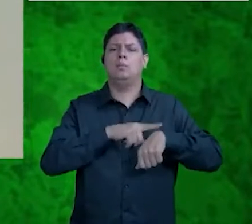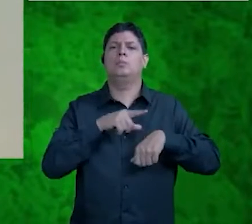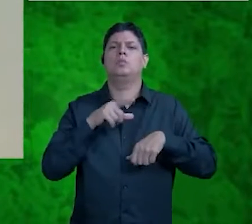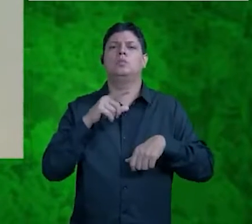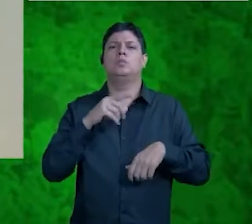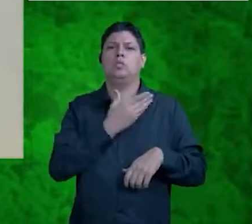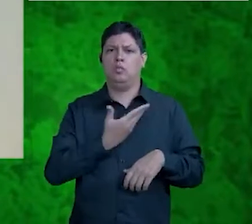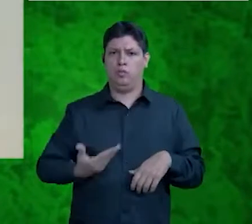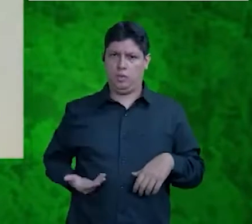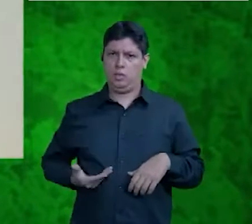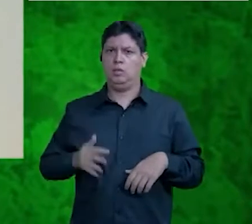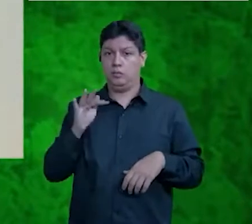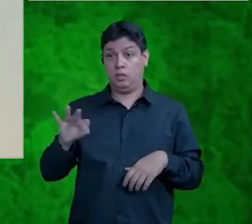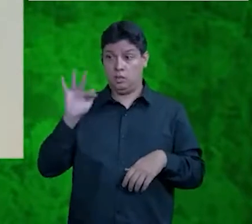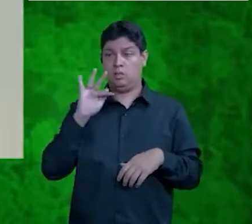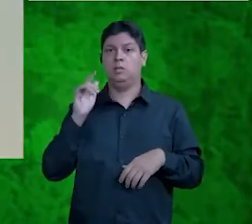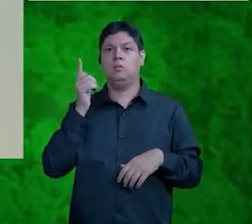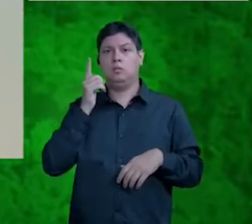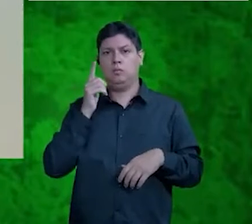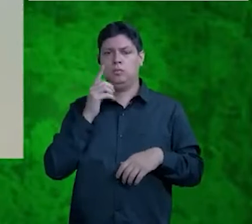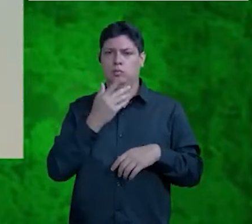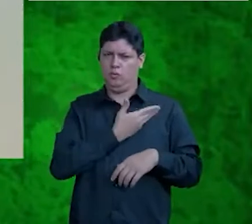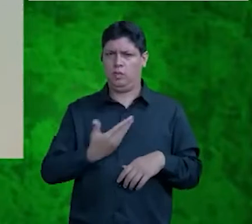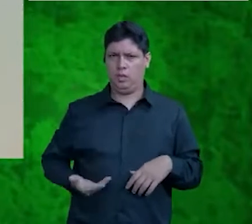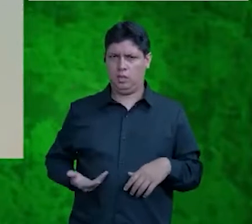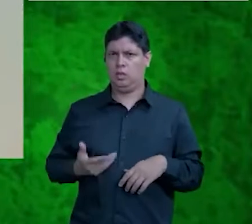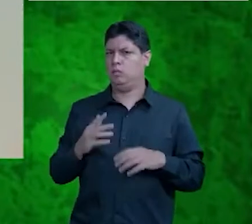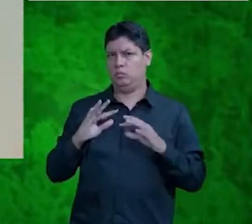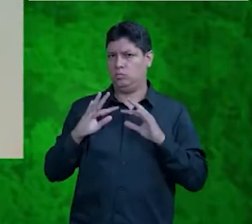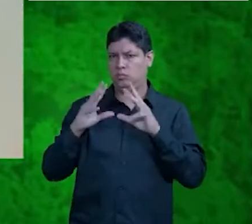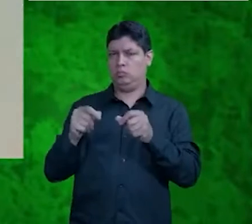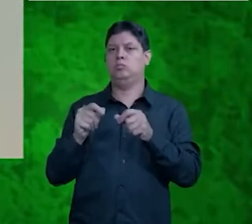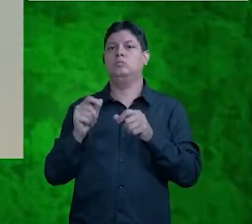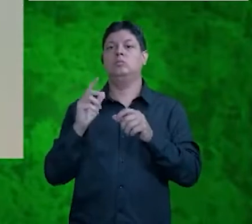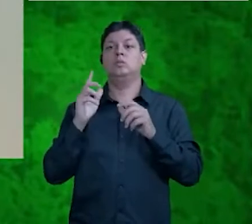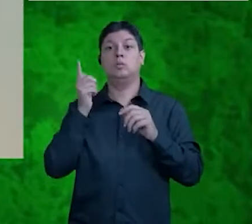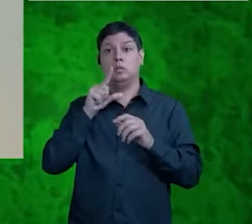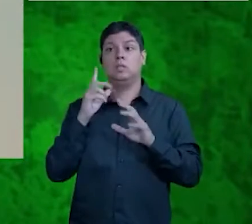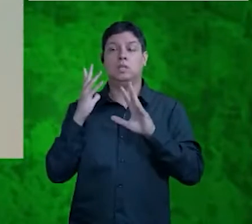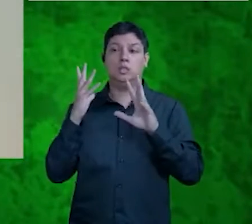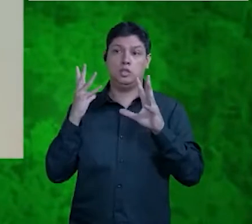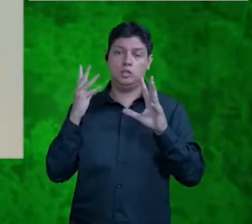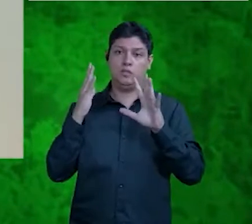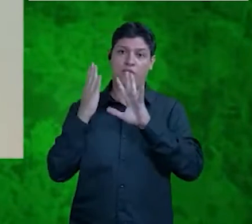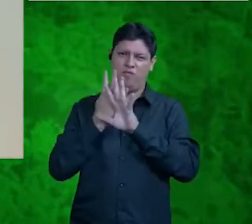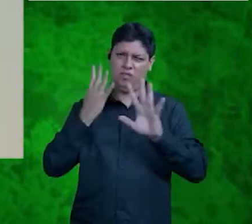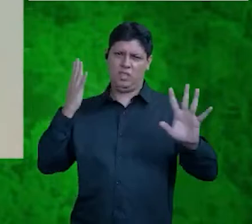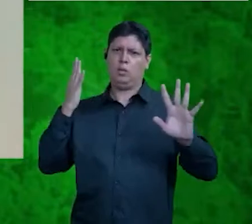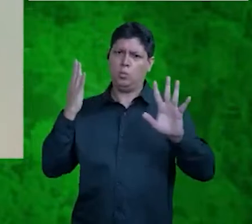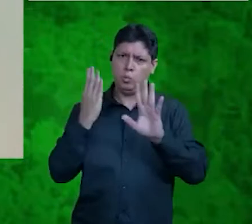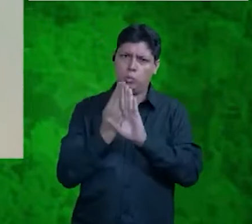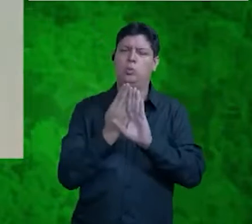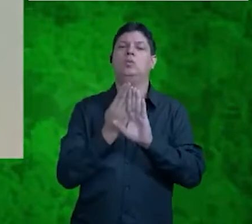e cirurgias. Vencido esse prazo, se o poder público local, que é quem executa esse serviço, não cumpriu,